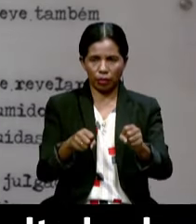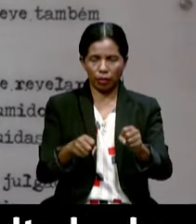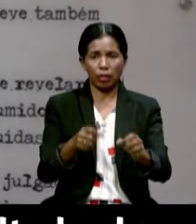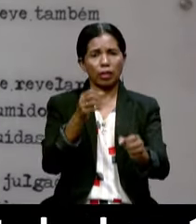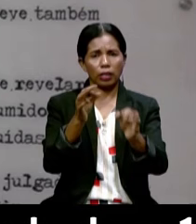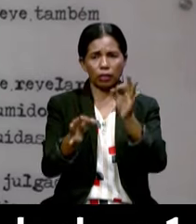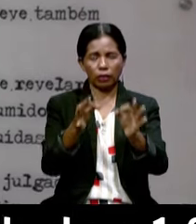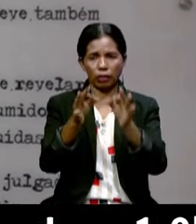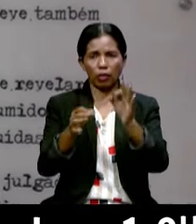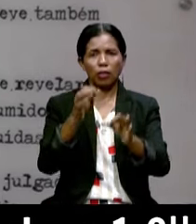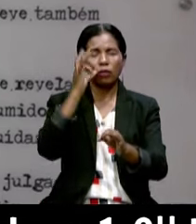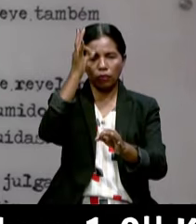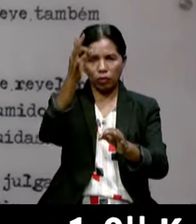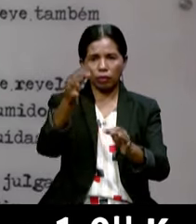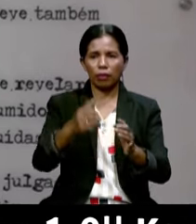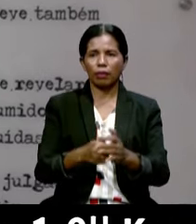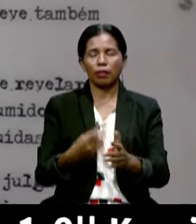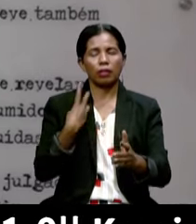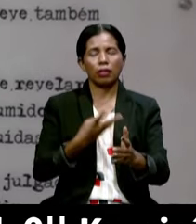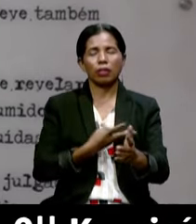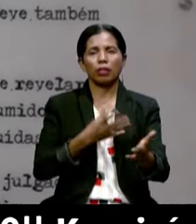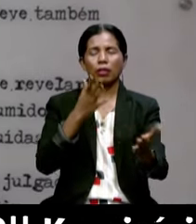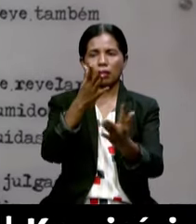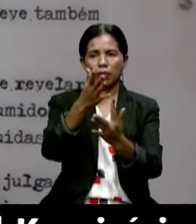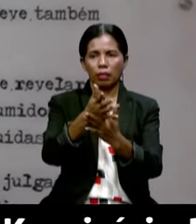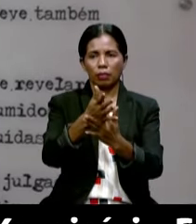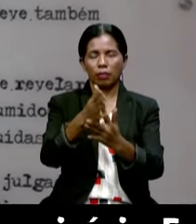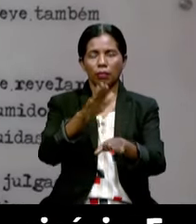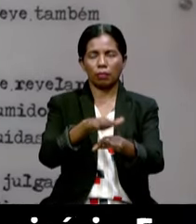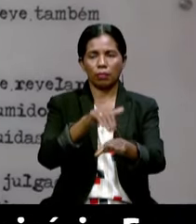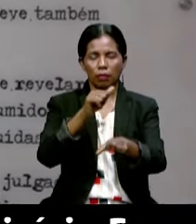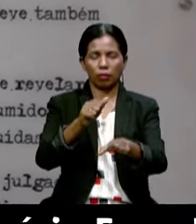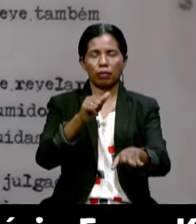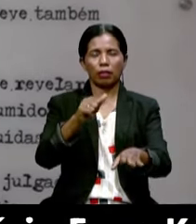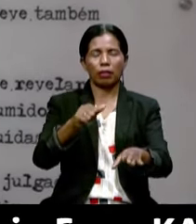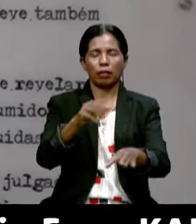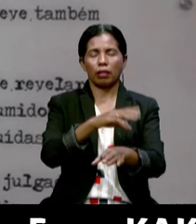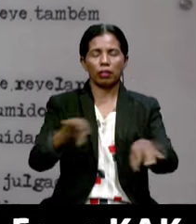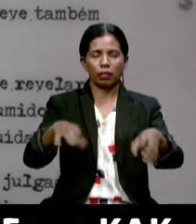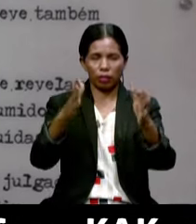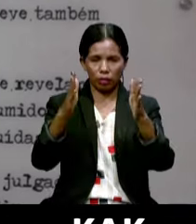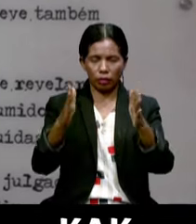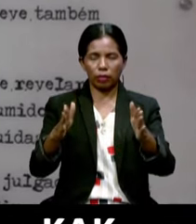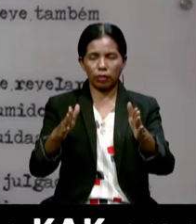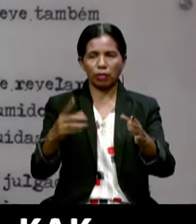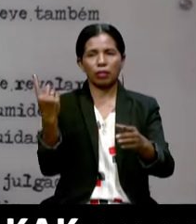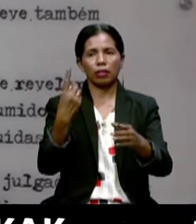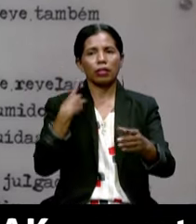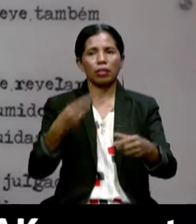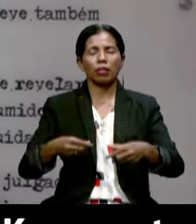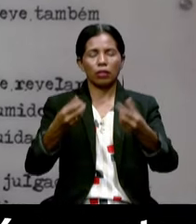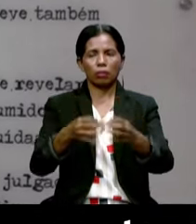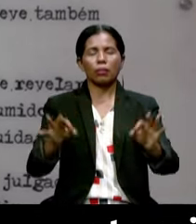carik abambarua ita tama ba recrutamento permanente carik ita si prioridade